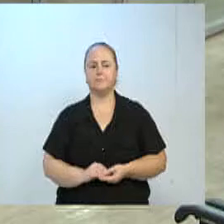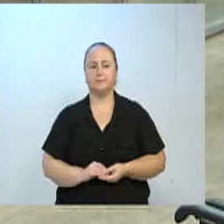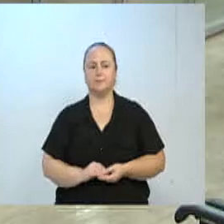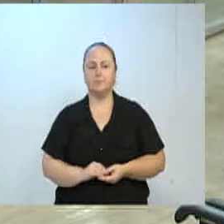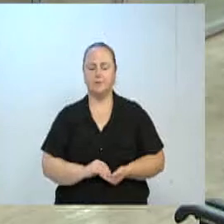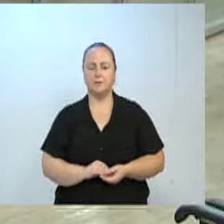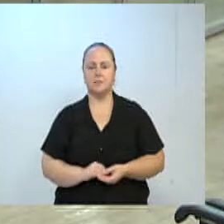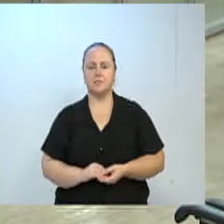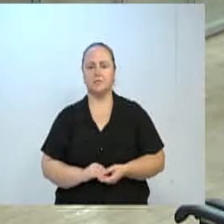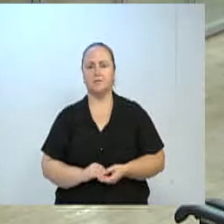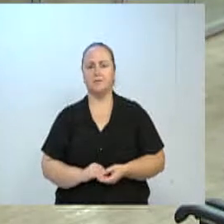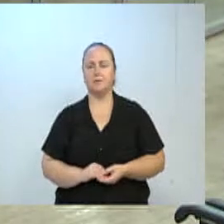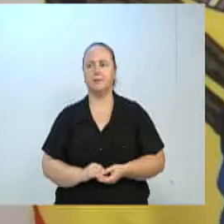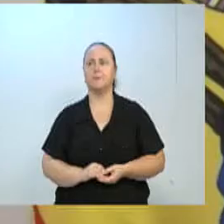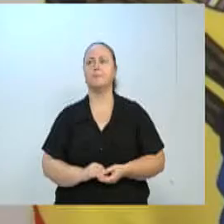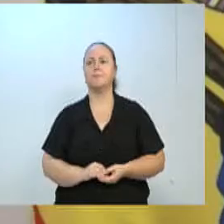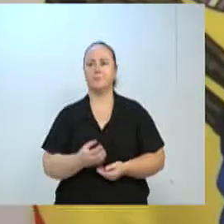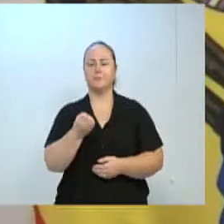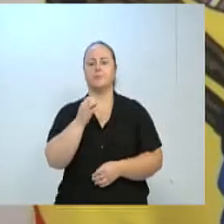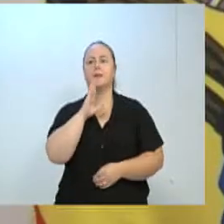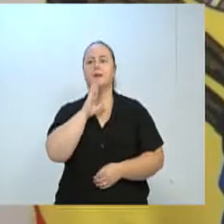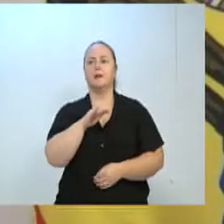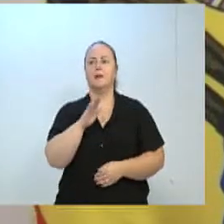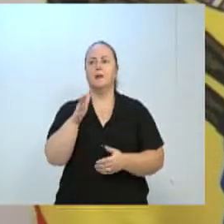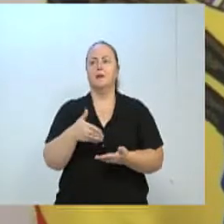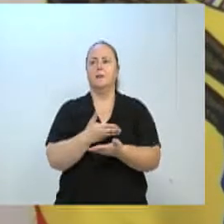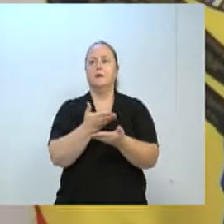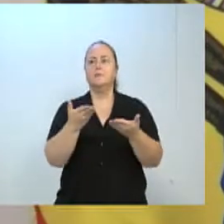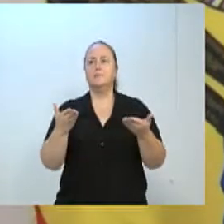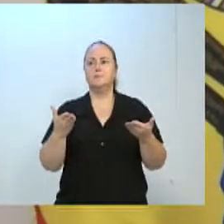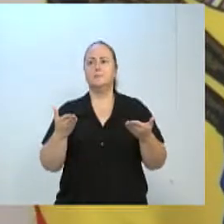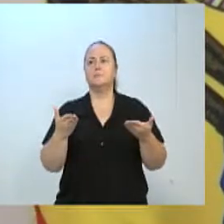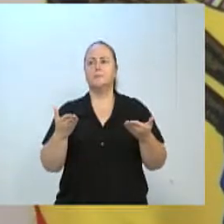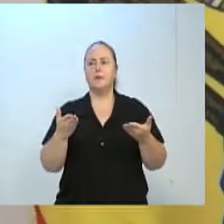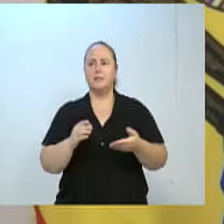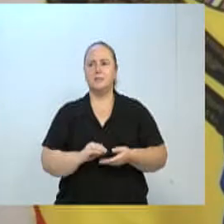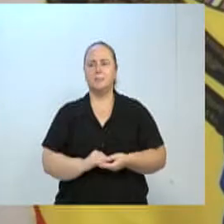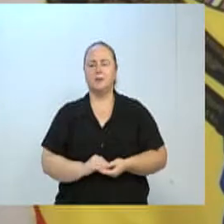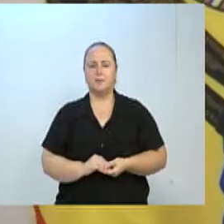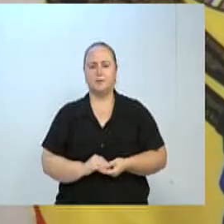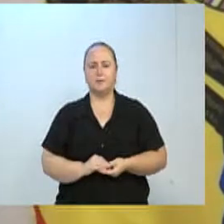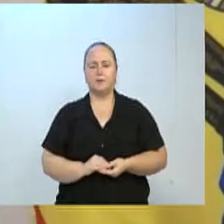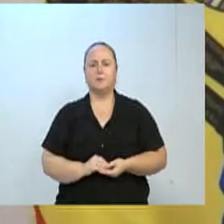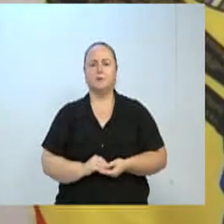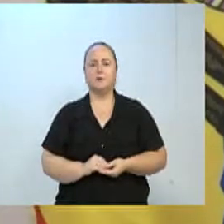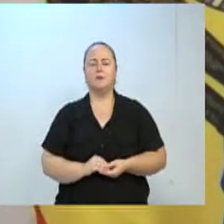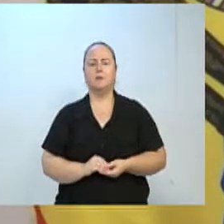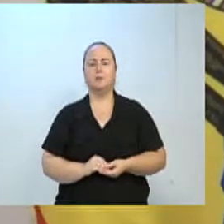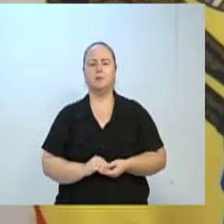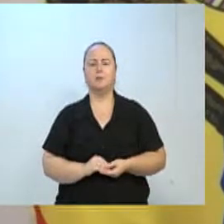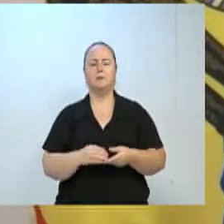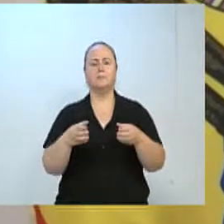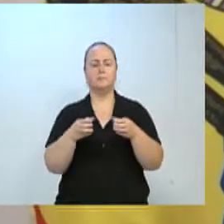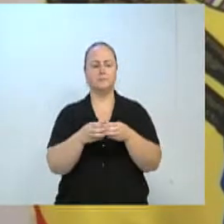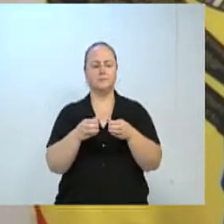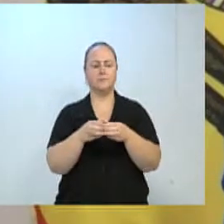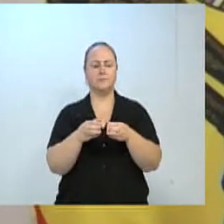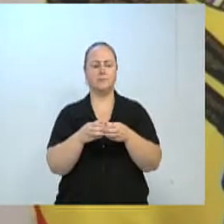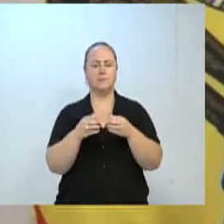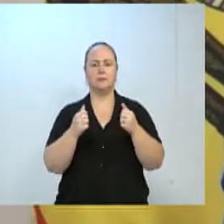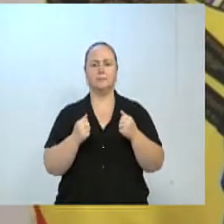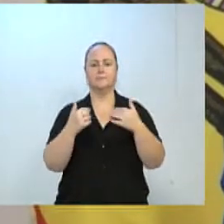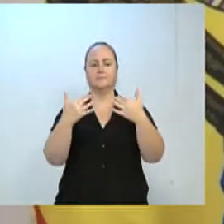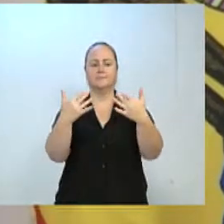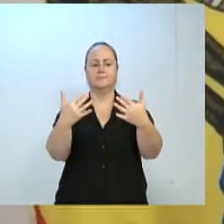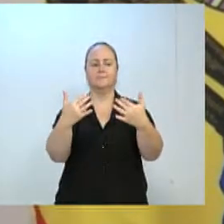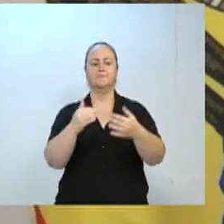Boa tarde, senhor presidente. Boa tarde, senhores vereadores, senhora vereadora, pessoal que nos acompanha na plateia, quem está também pelas